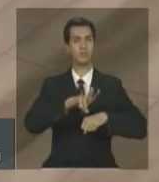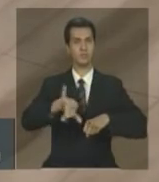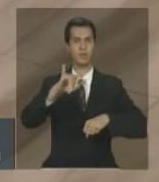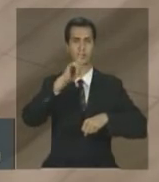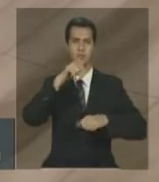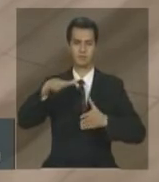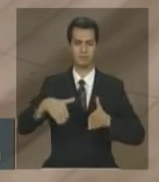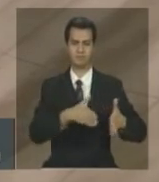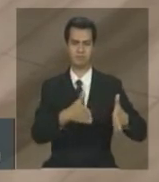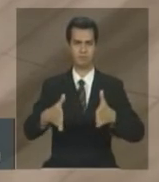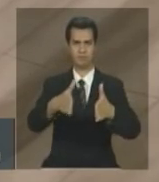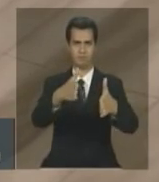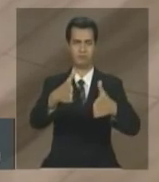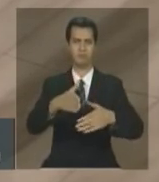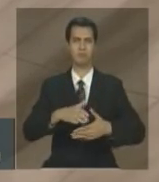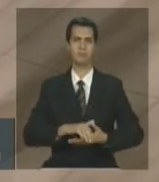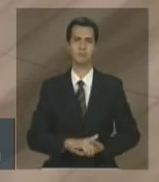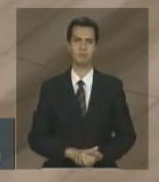permeados pela obra.